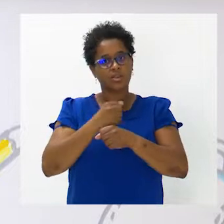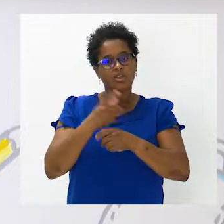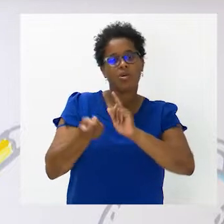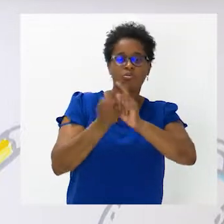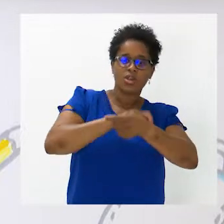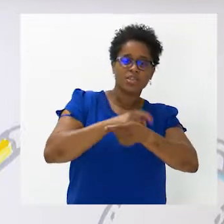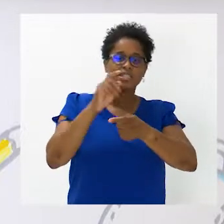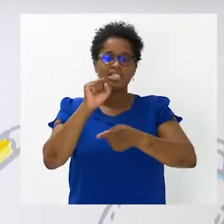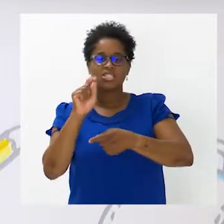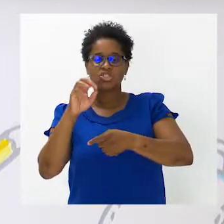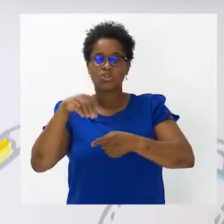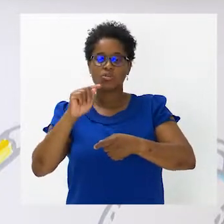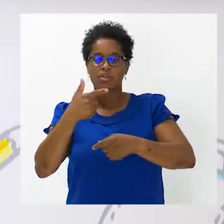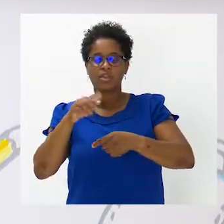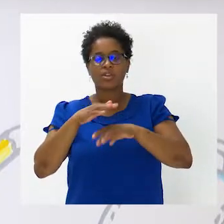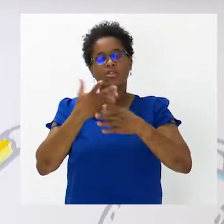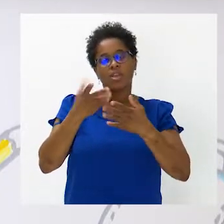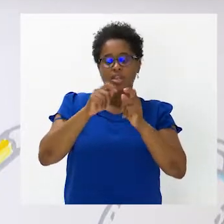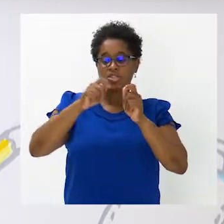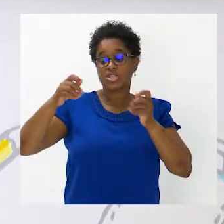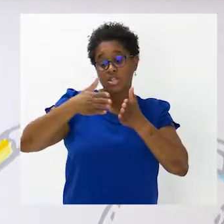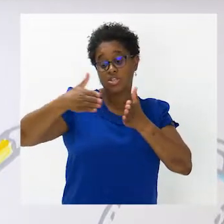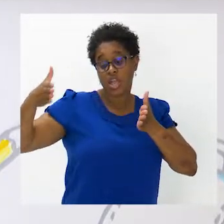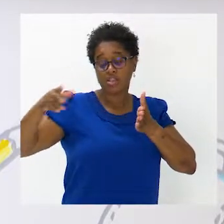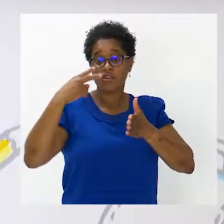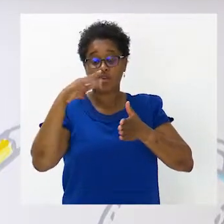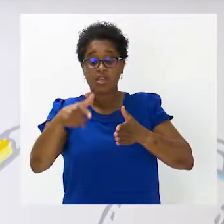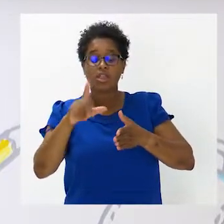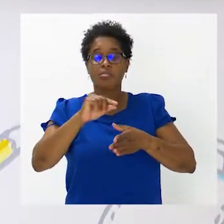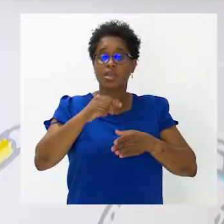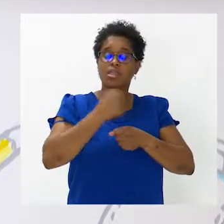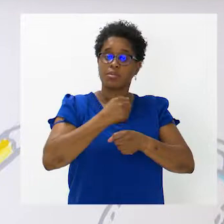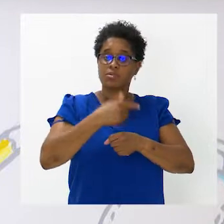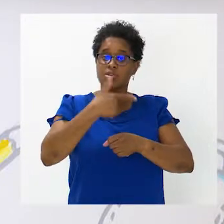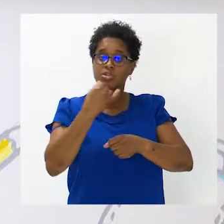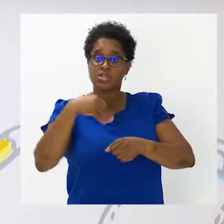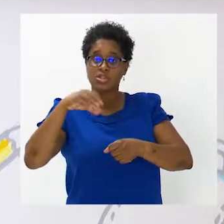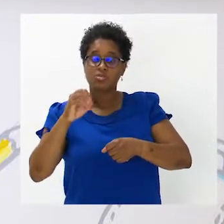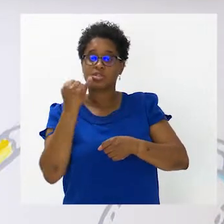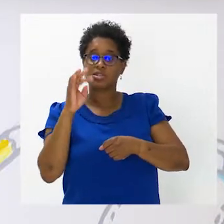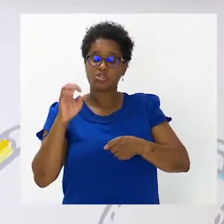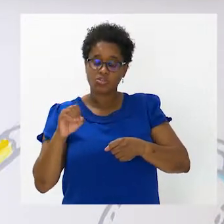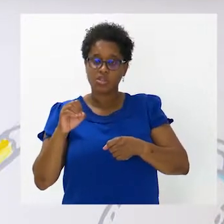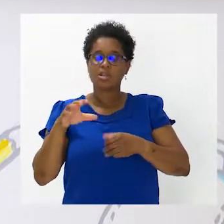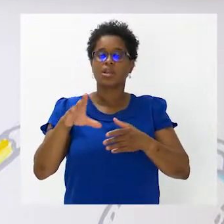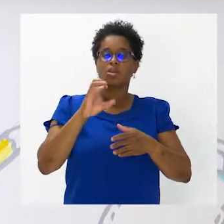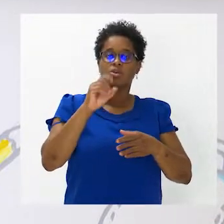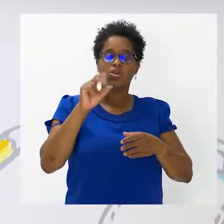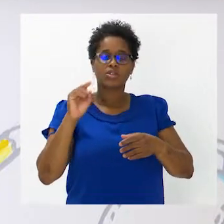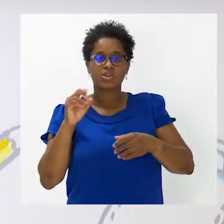onde preserva as distâncias. Vimos também tipos de isometria. Quais são? Rotação,